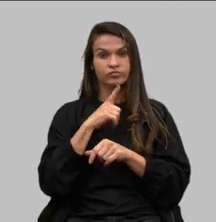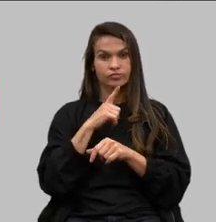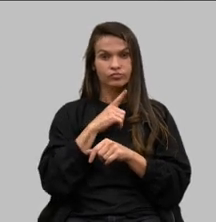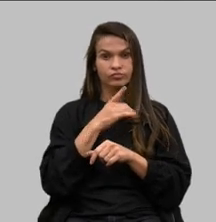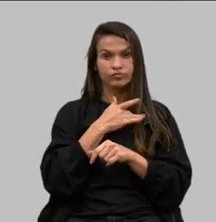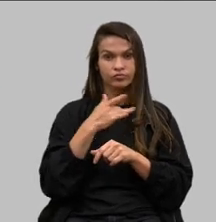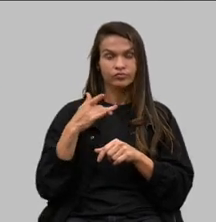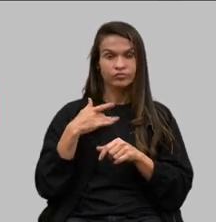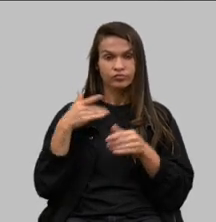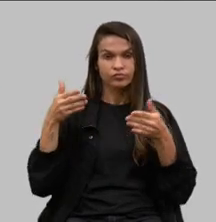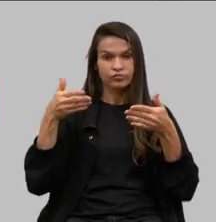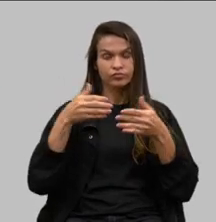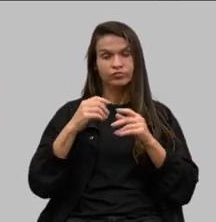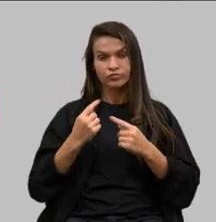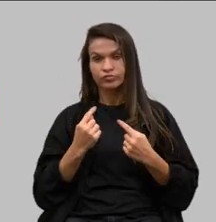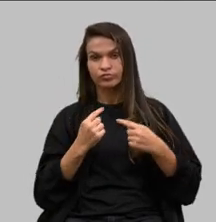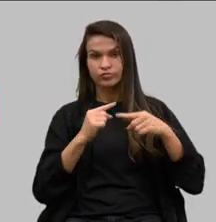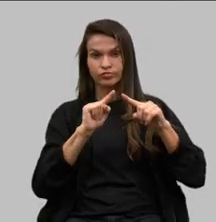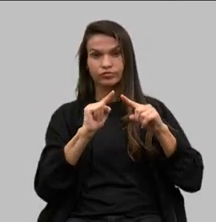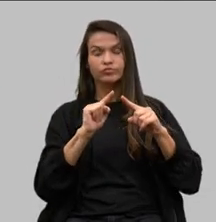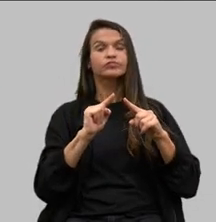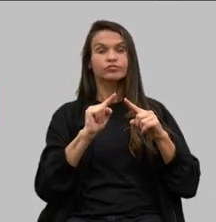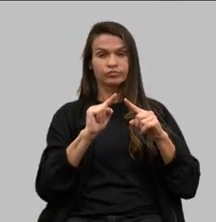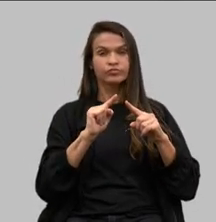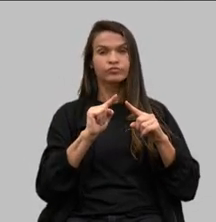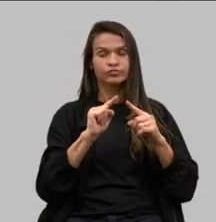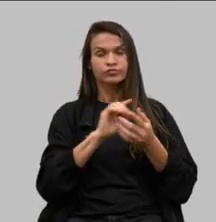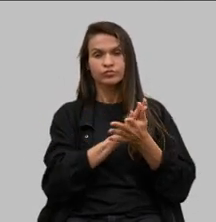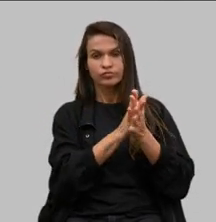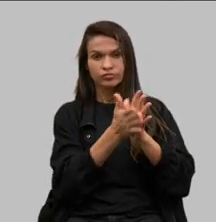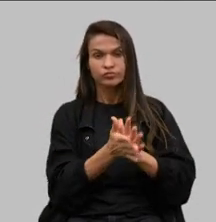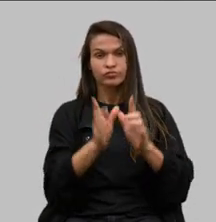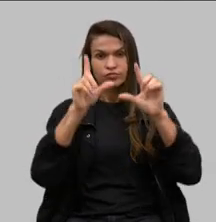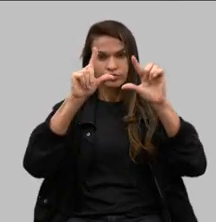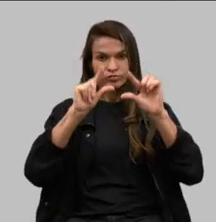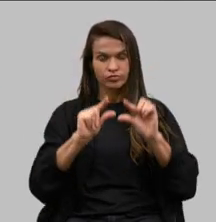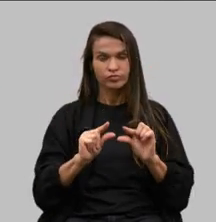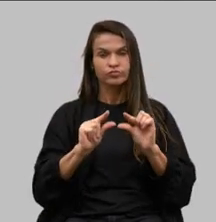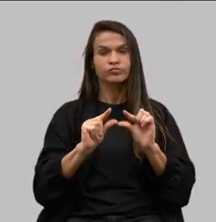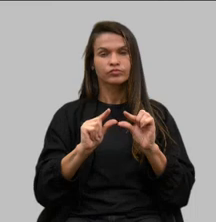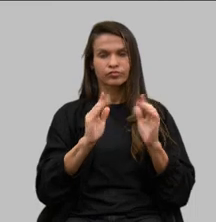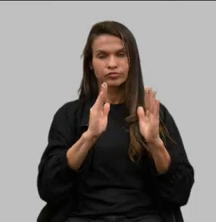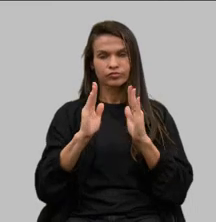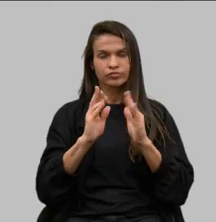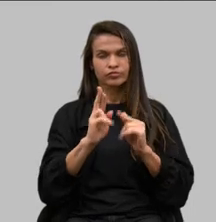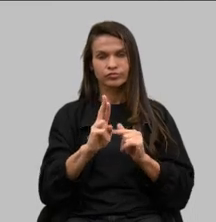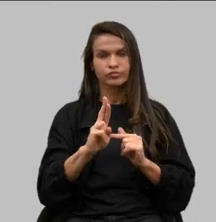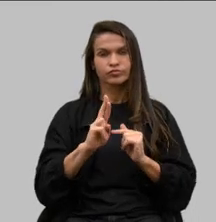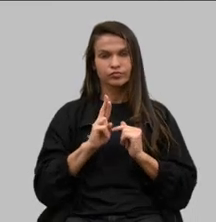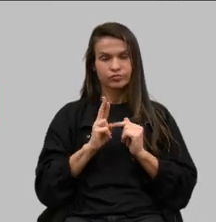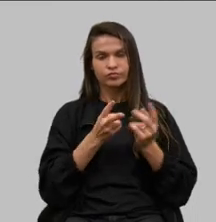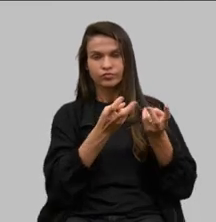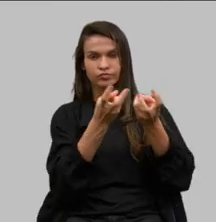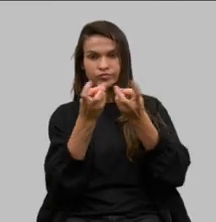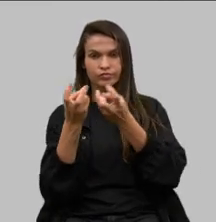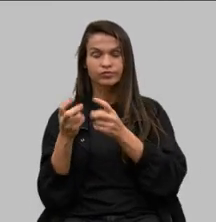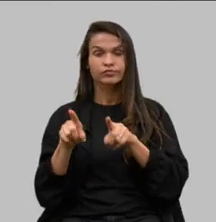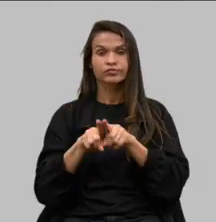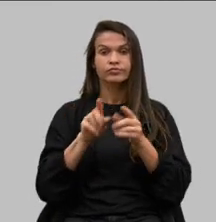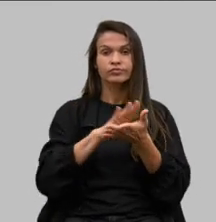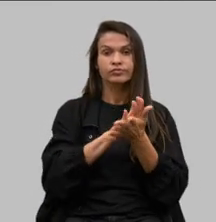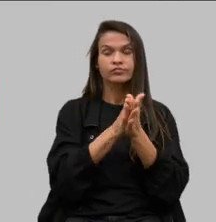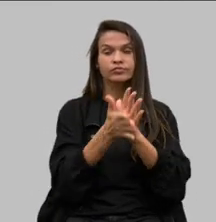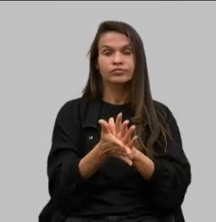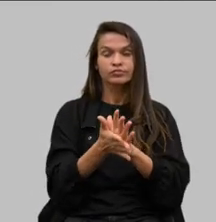exclusiva para combate ao desmatamento para que a gente possa diminuir o tempo de resposta entre a detecção desmatamento e a